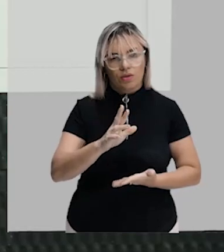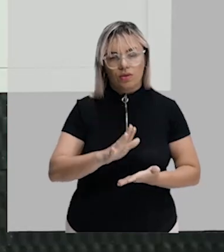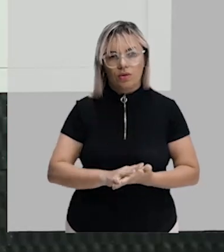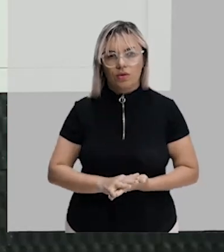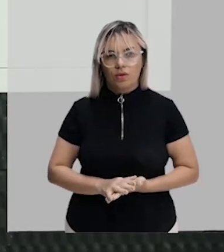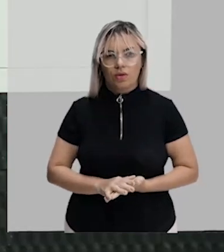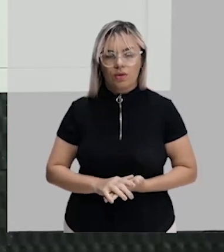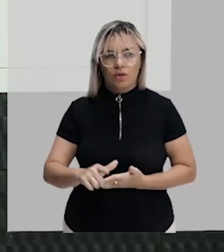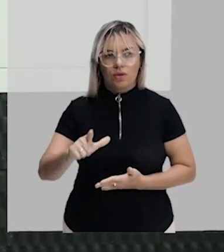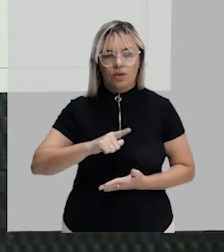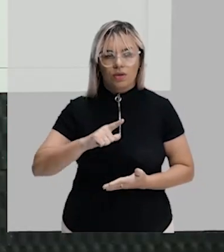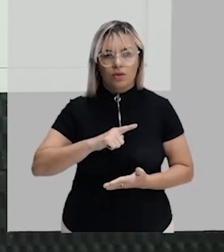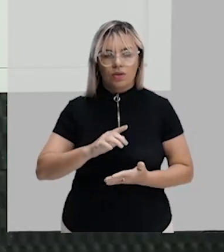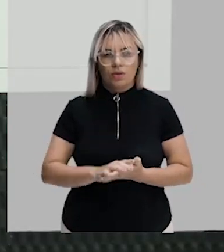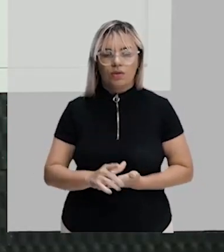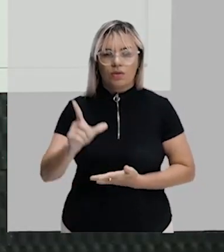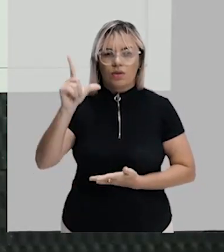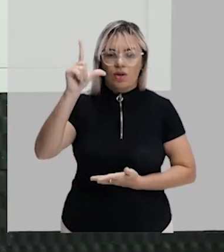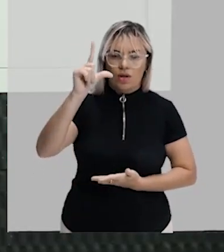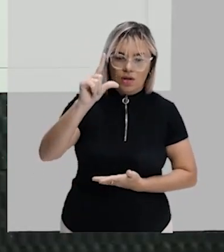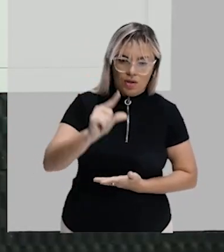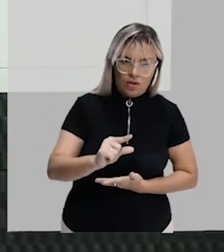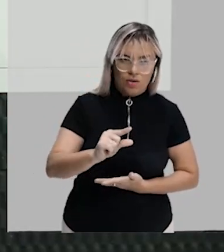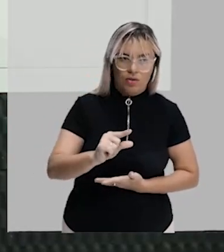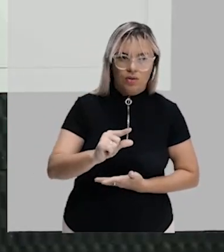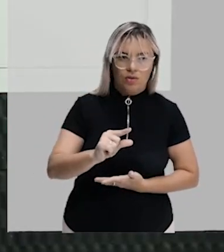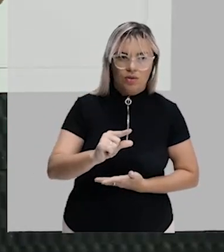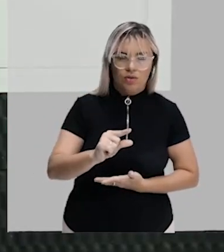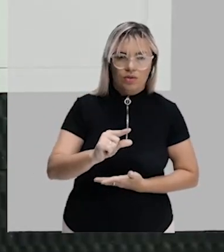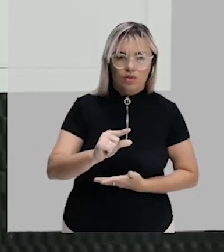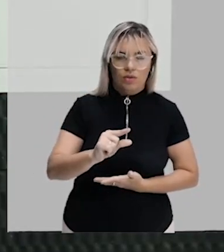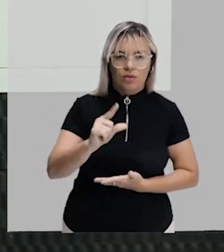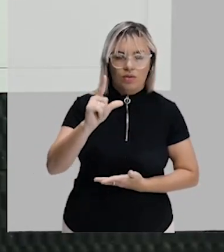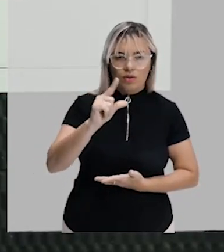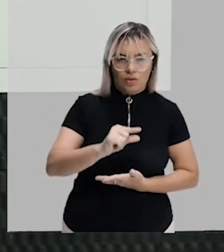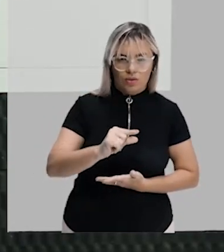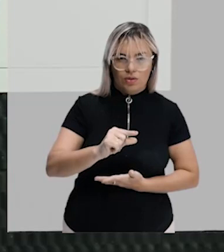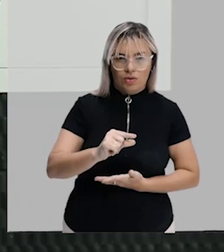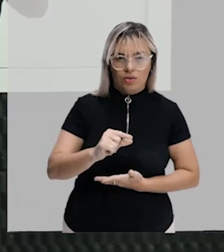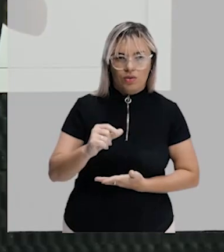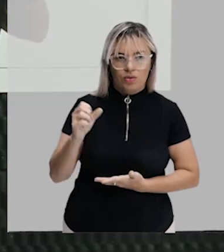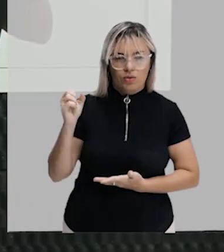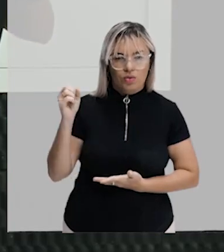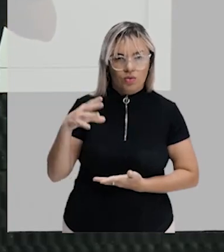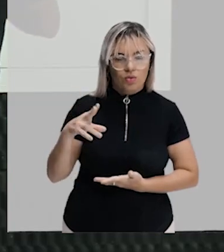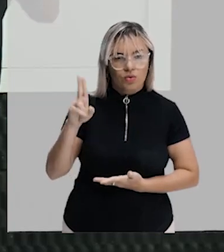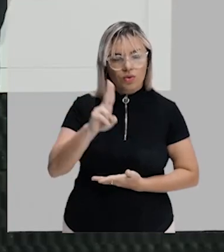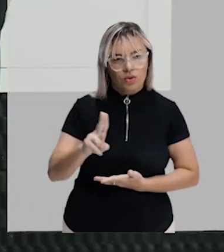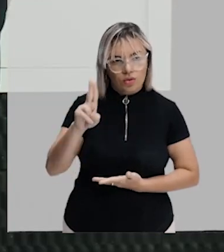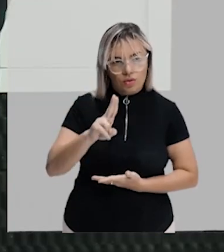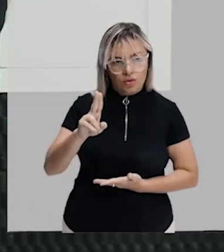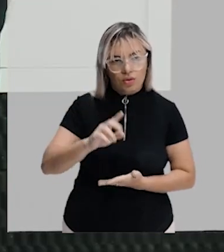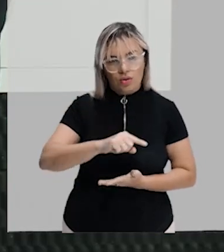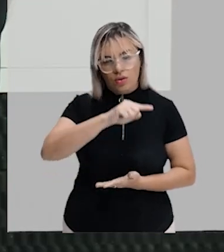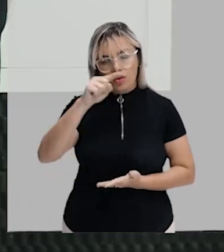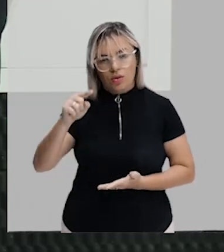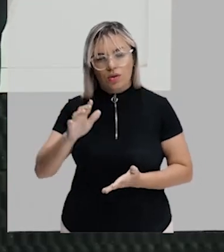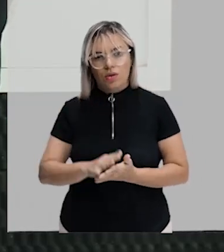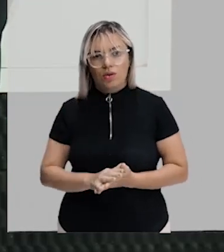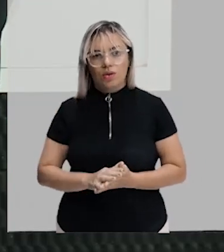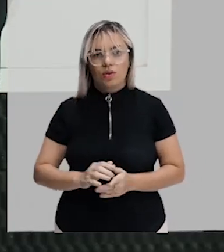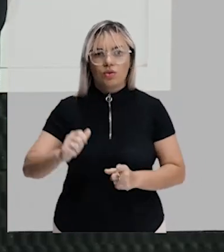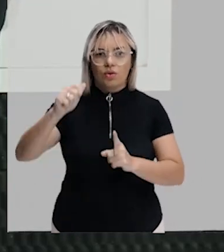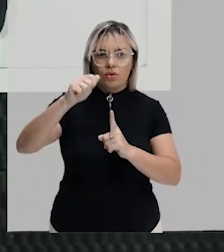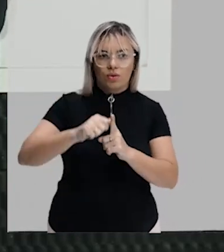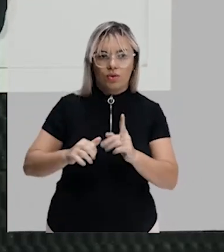E houve uma economia de energia e no mês de fevereiro, essa conta ela já veio